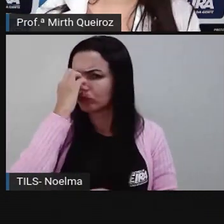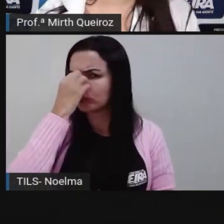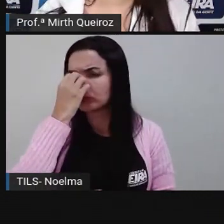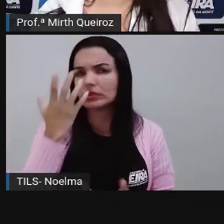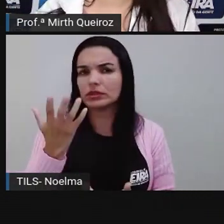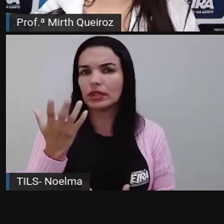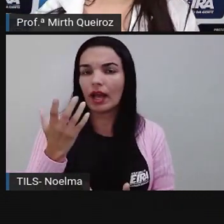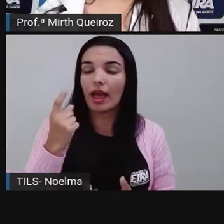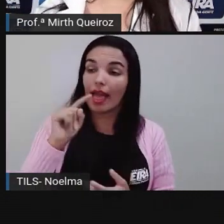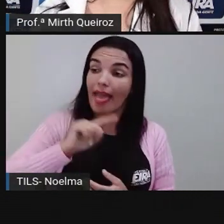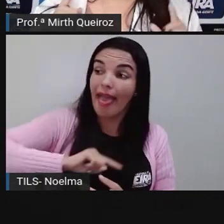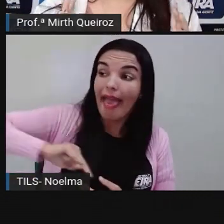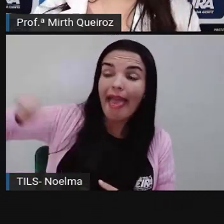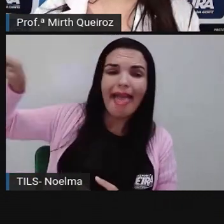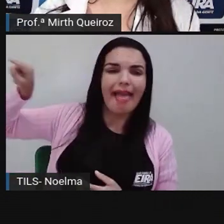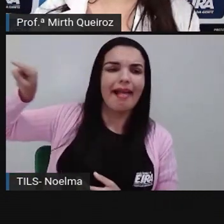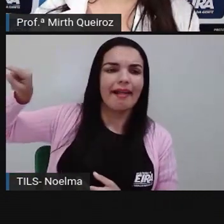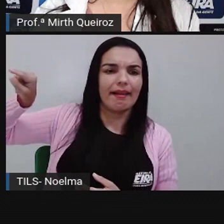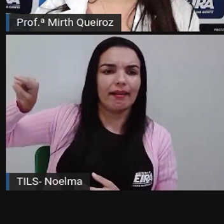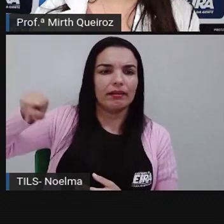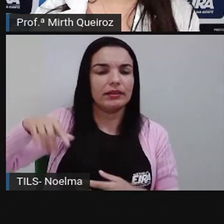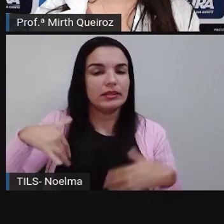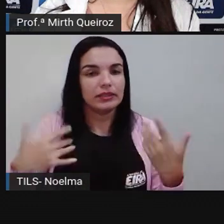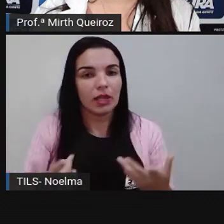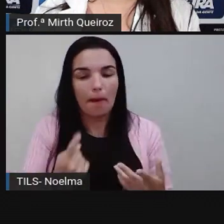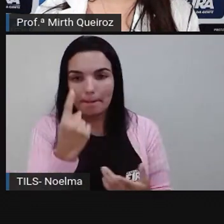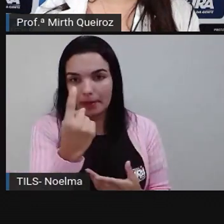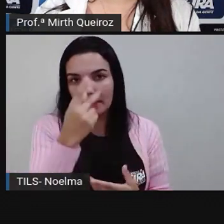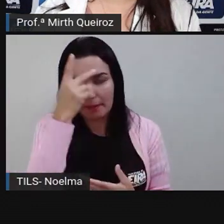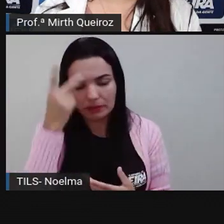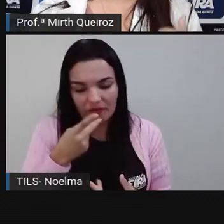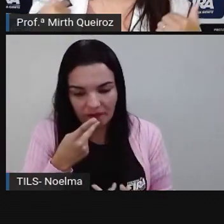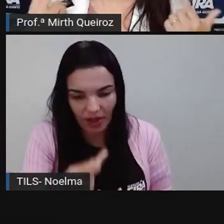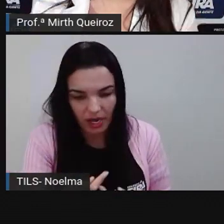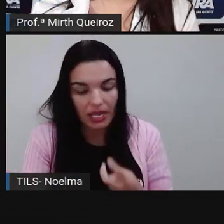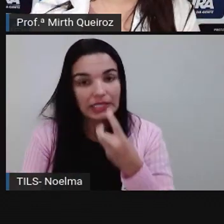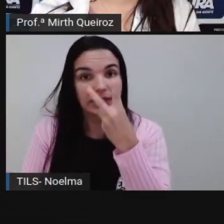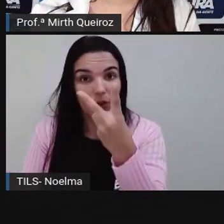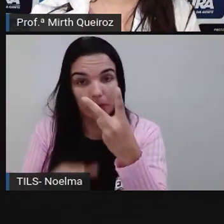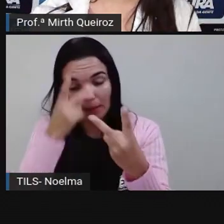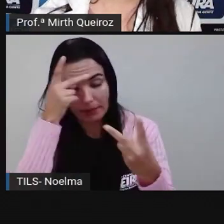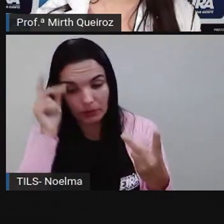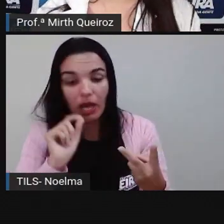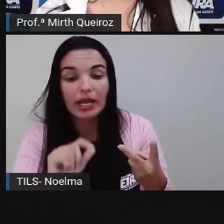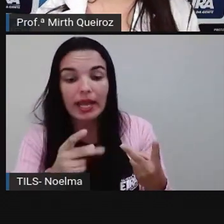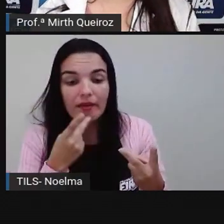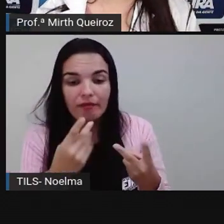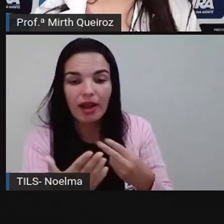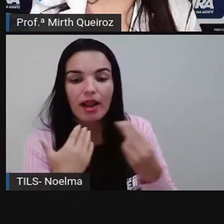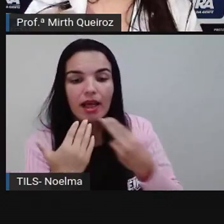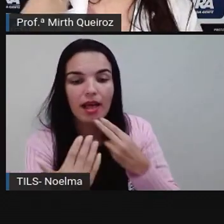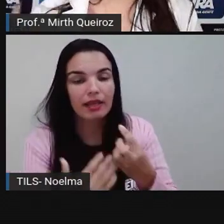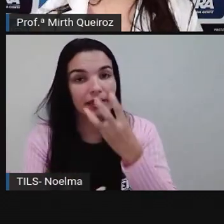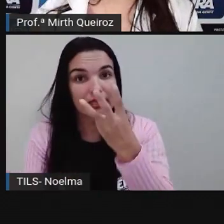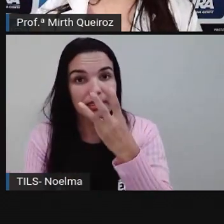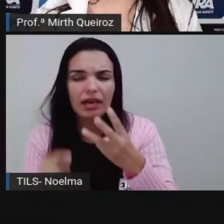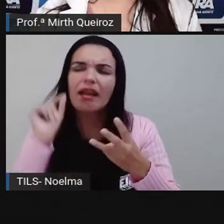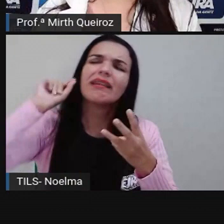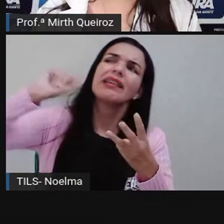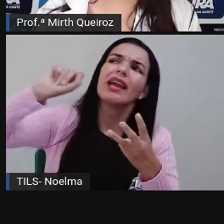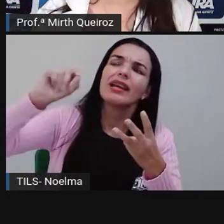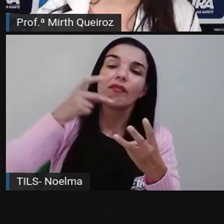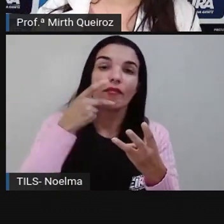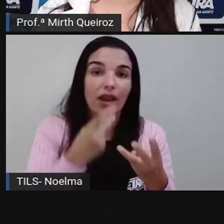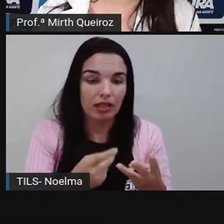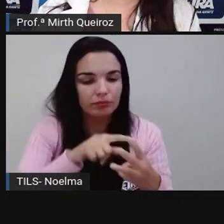elas foram ao circo. Então, primeira pessoa, quem fala. Segunda pessoa, com quem se fala. E terceira pessoa, de quem se